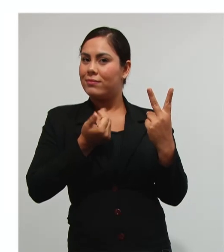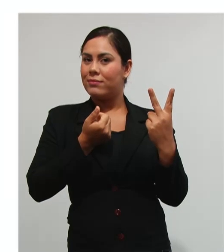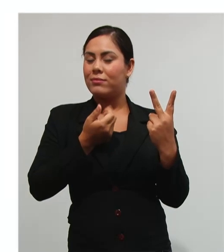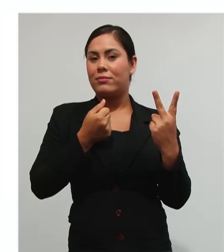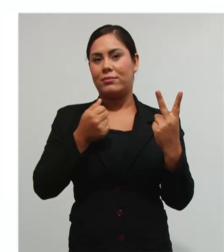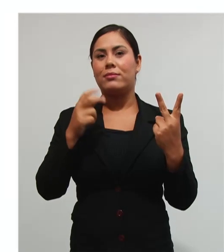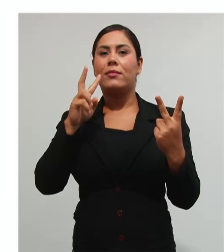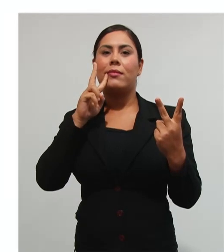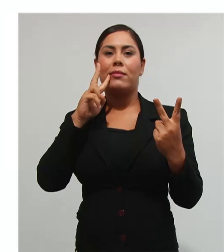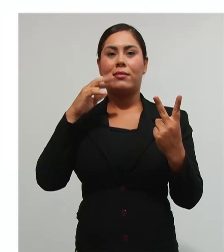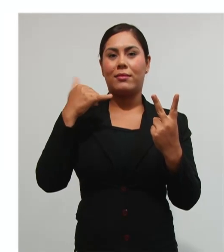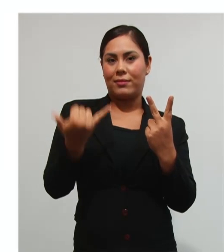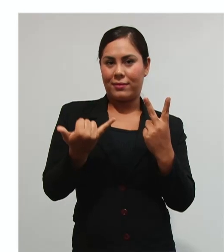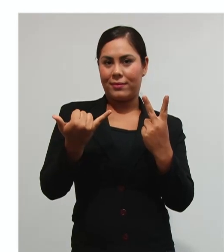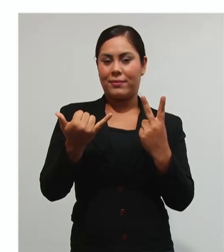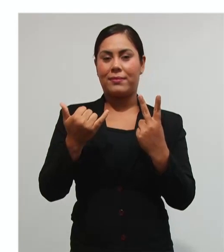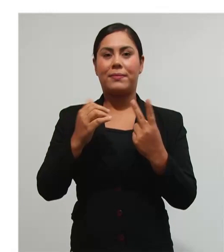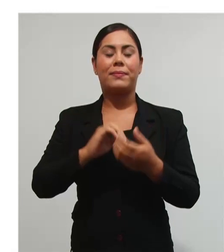Lev Vygotsky.